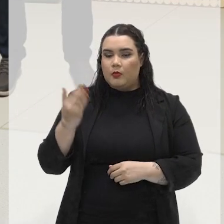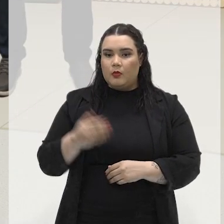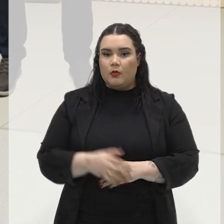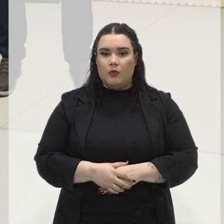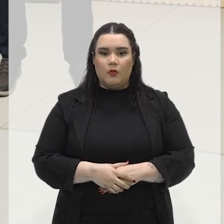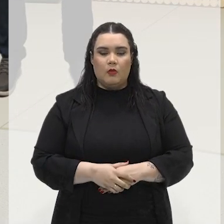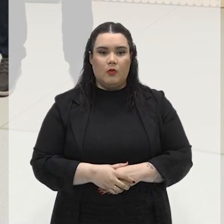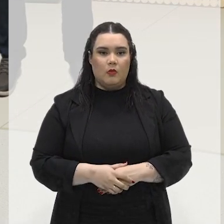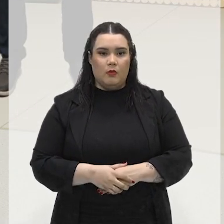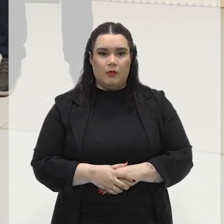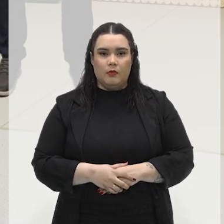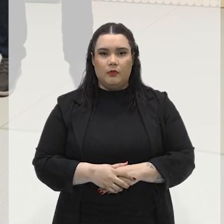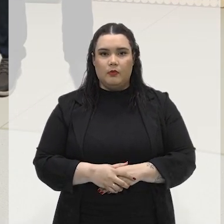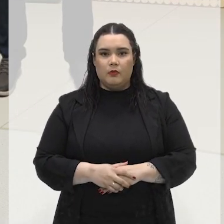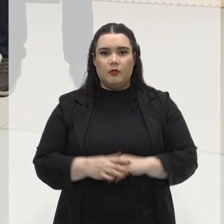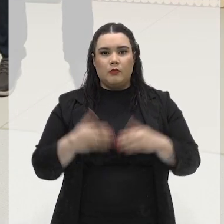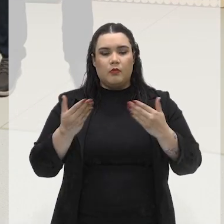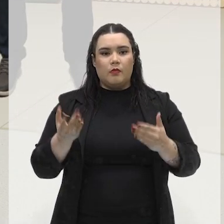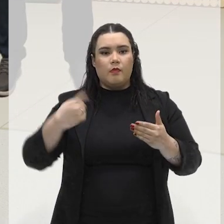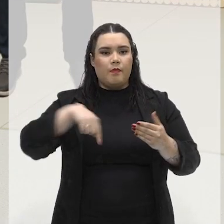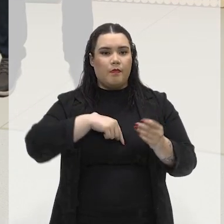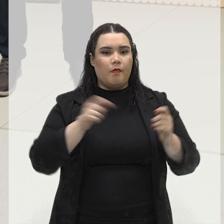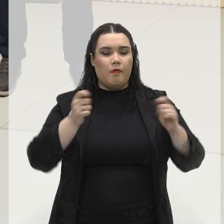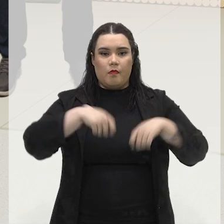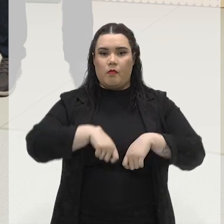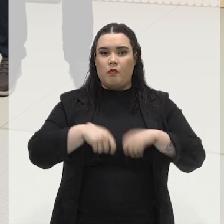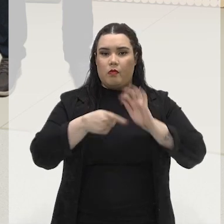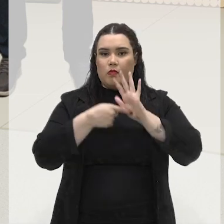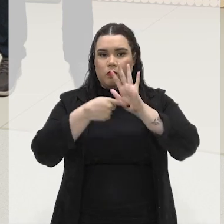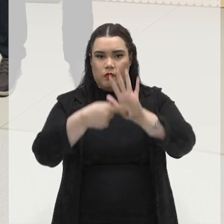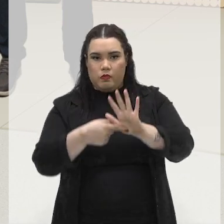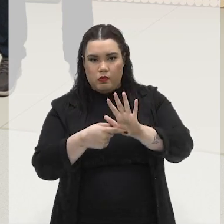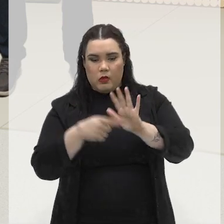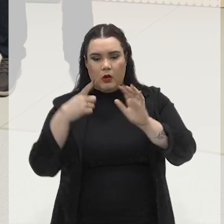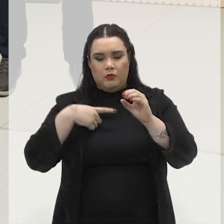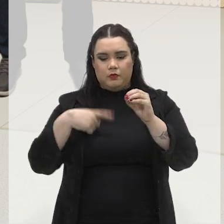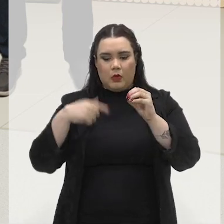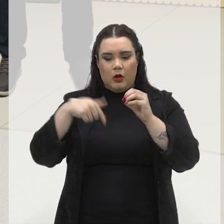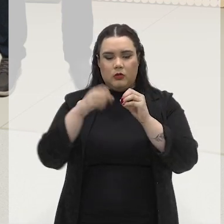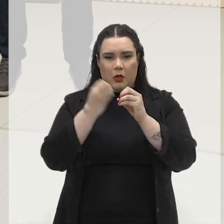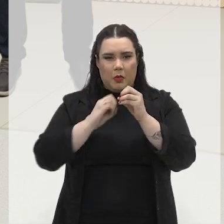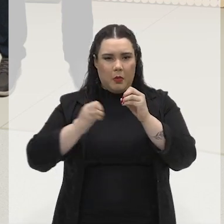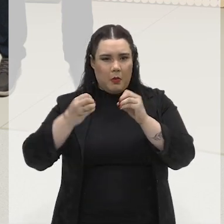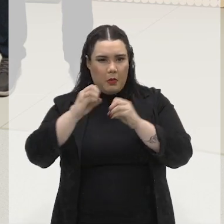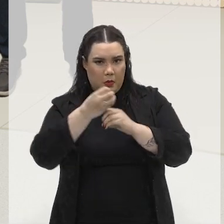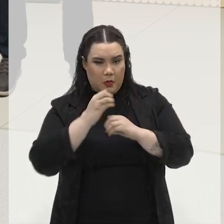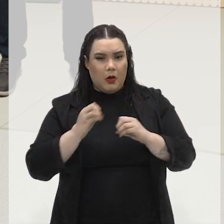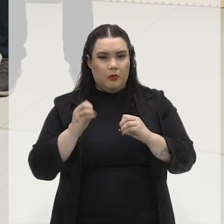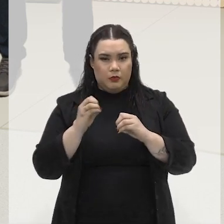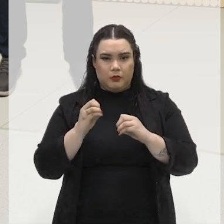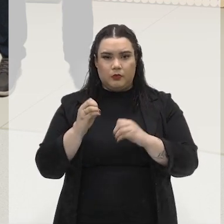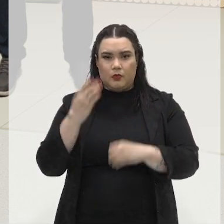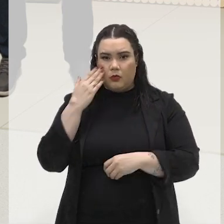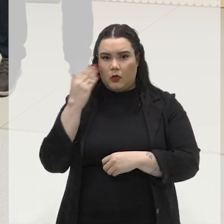o nosso simulador. E aí a gente consegue ver aqui essas partículas elementares, tá, pessoal? Nós temos aí o núcleo